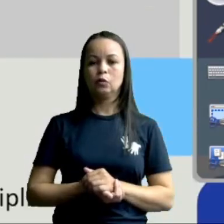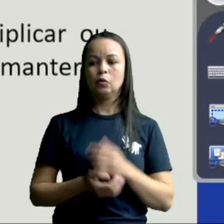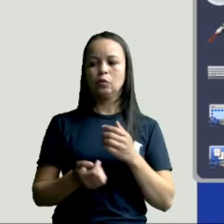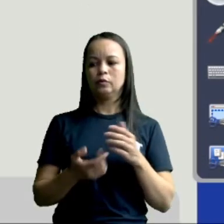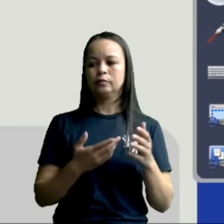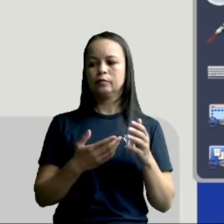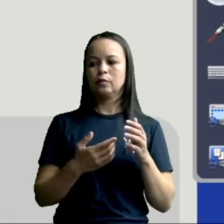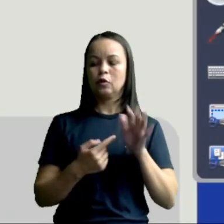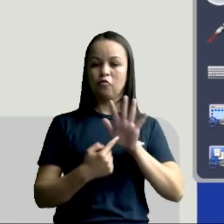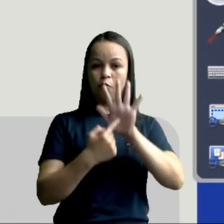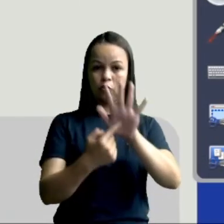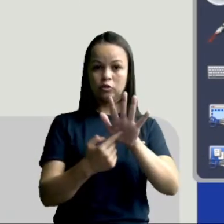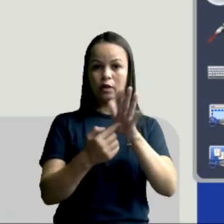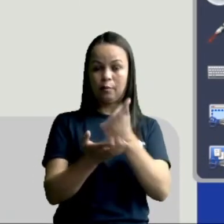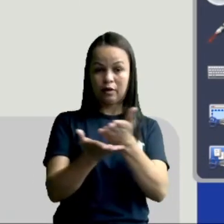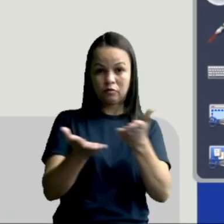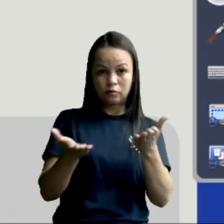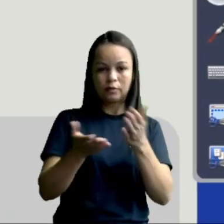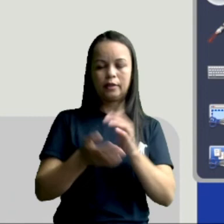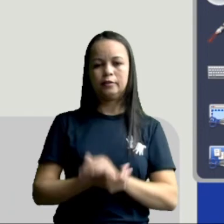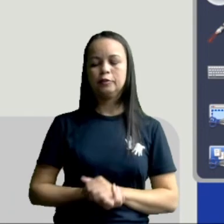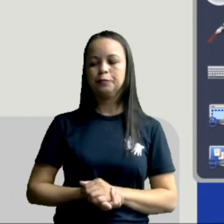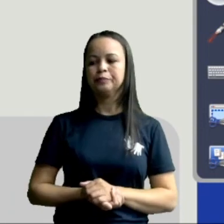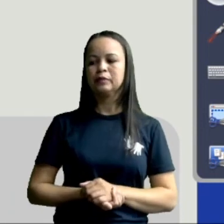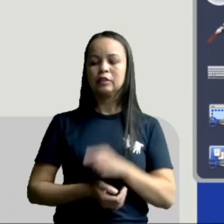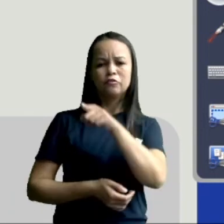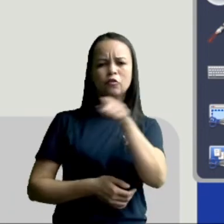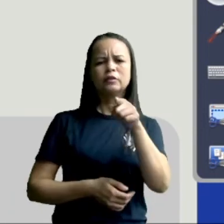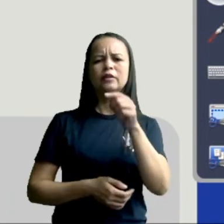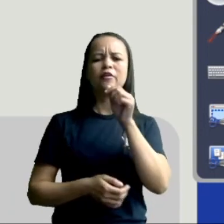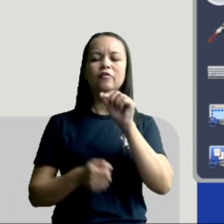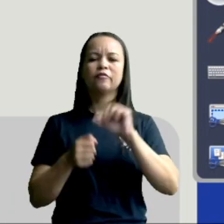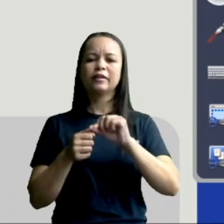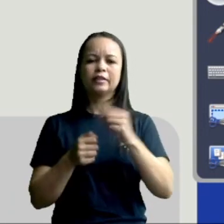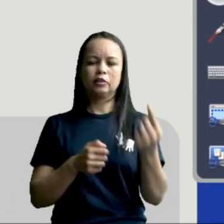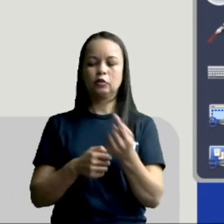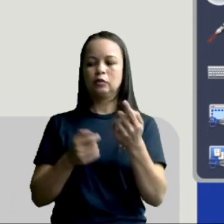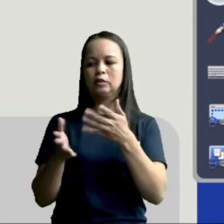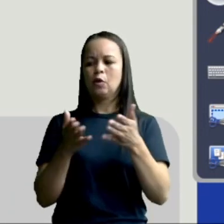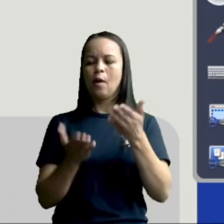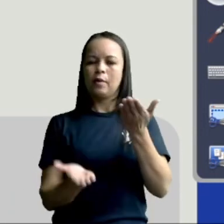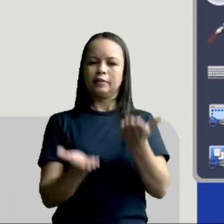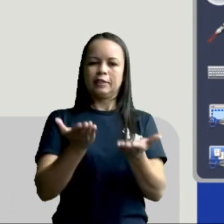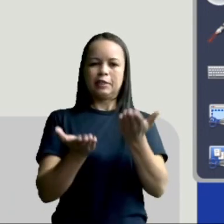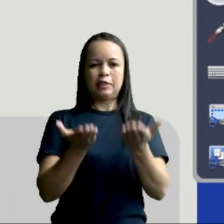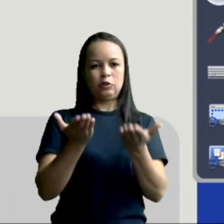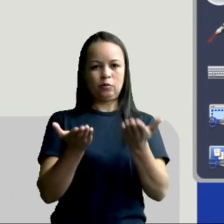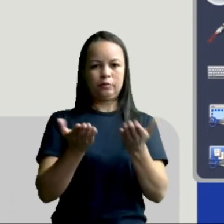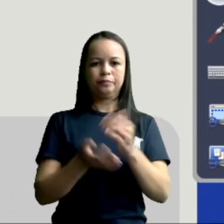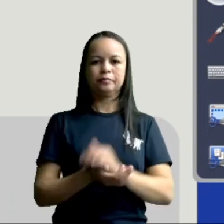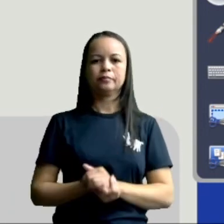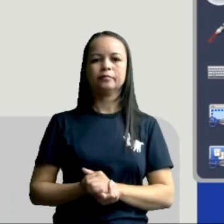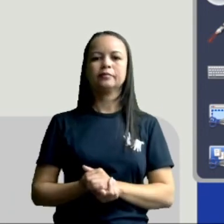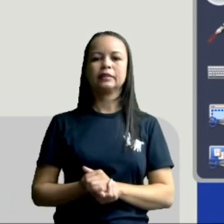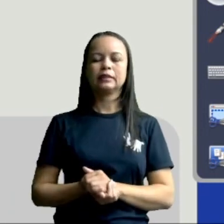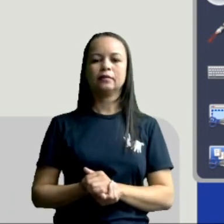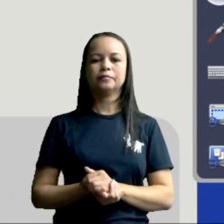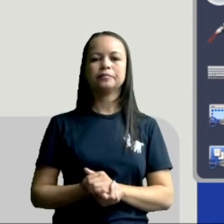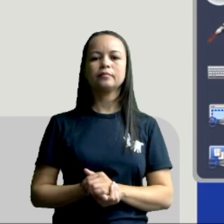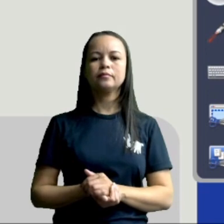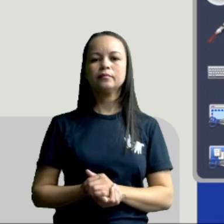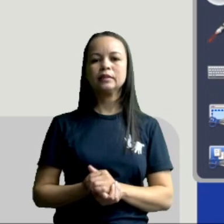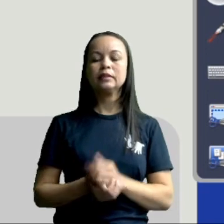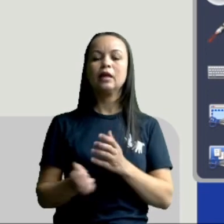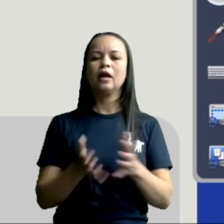que eu vou colocar aqui agora, ver se você faz aí, ó, tem uma balança e equilíbrio, e é isso, foi o conteúdo